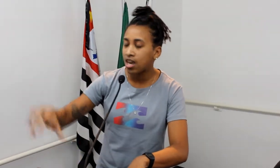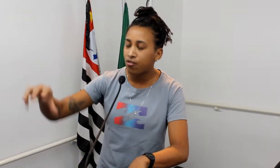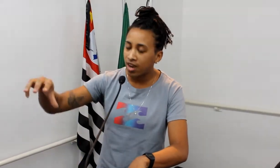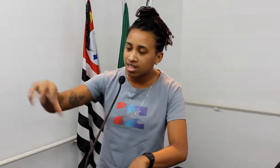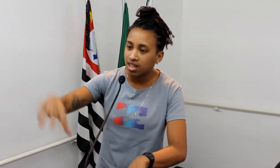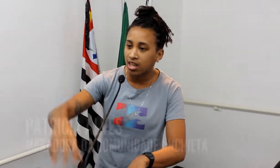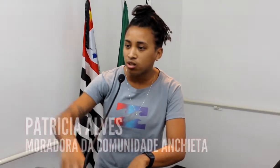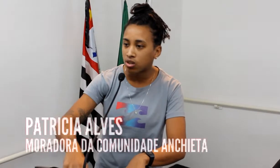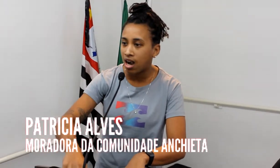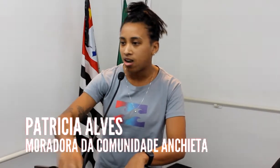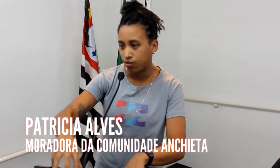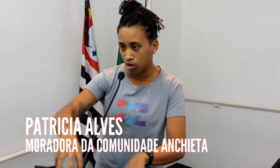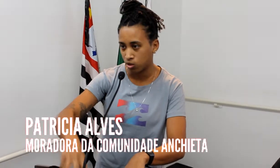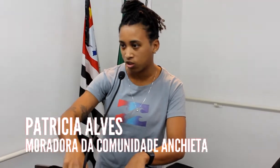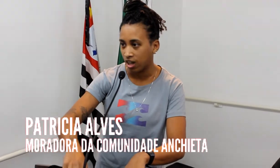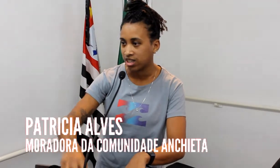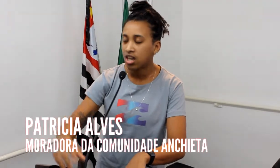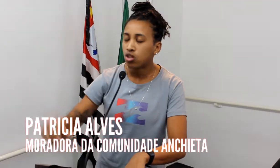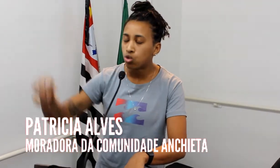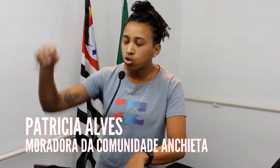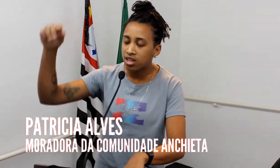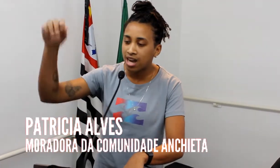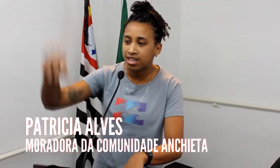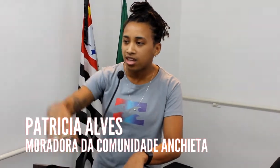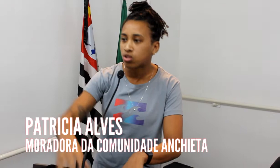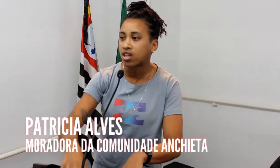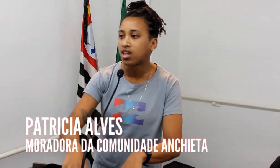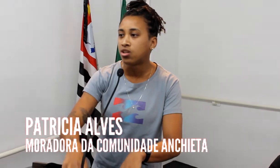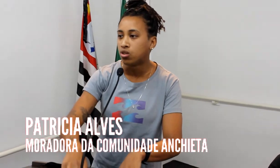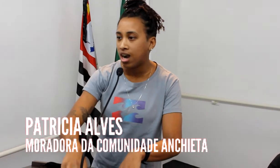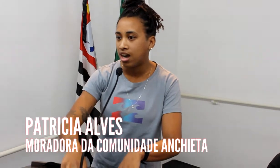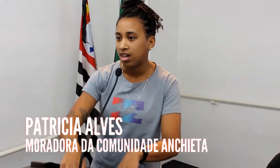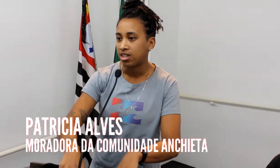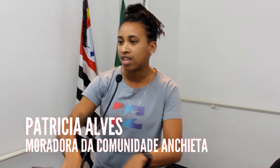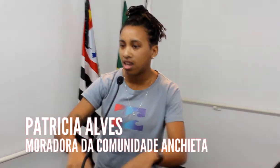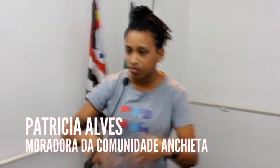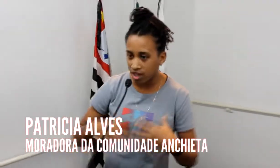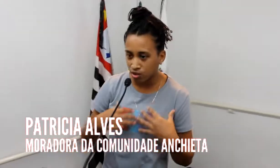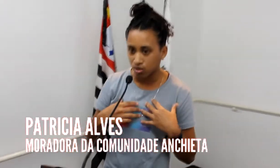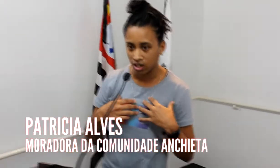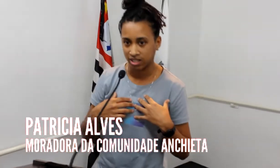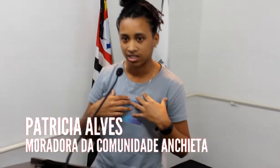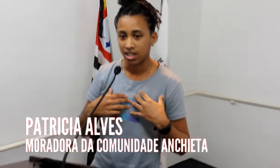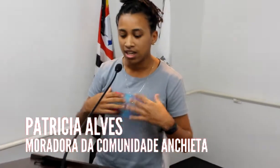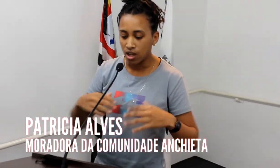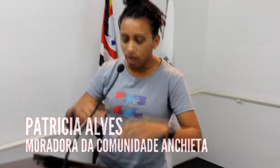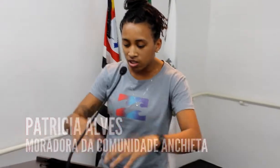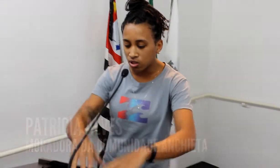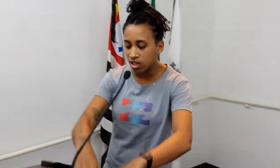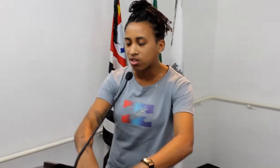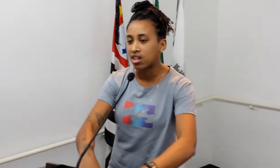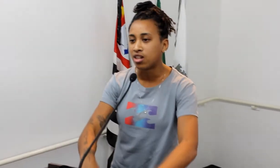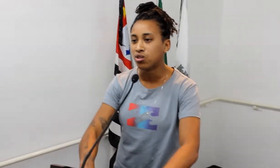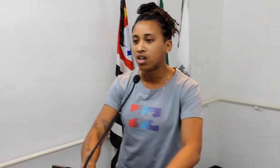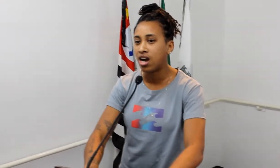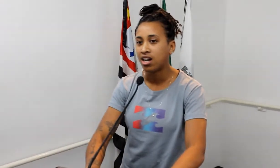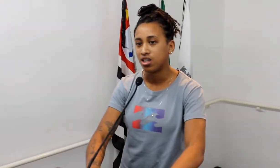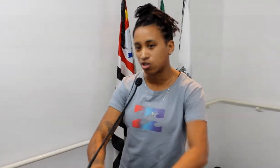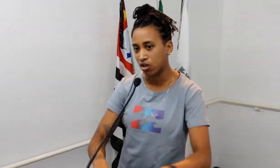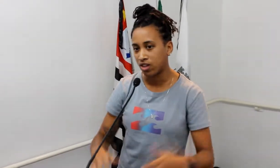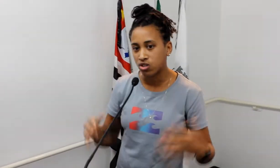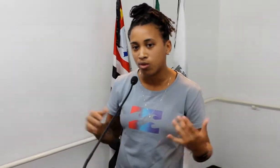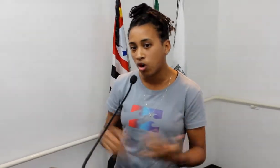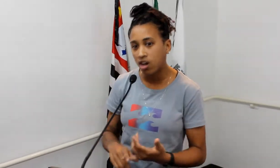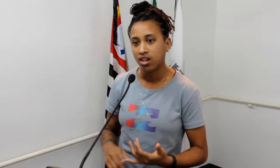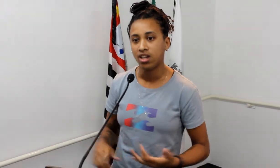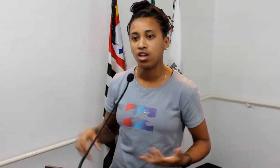nós. Quem fez aquele lugar fomos nós. Tudo que há dentro daquele lugar tem a ver com nós. Eu entro dentro daquele lugar e